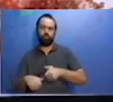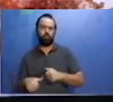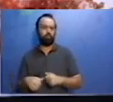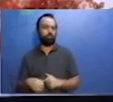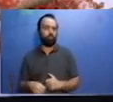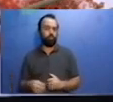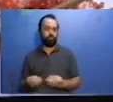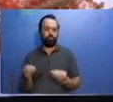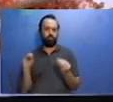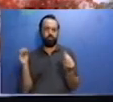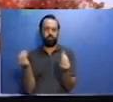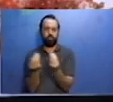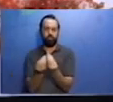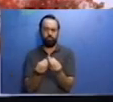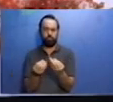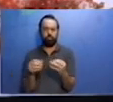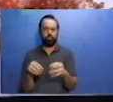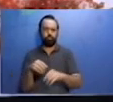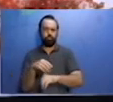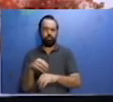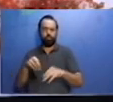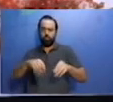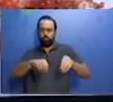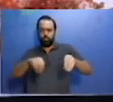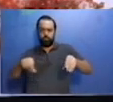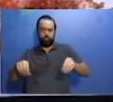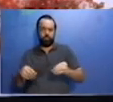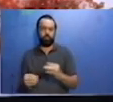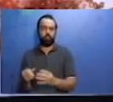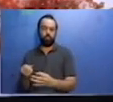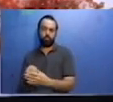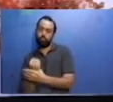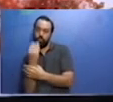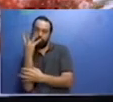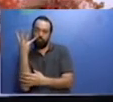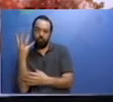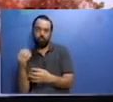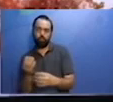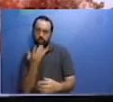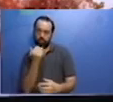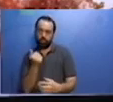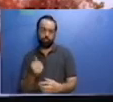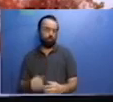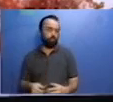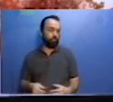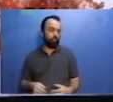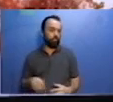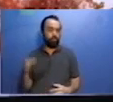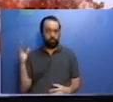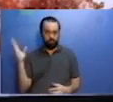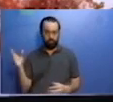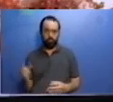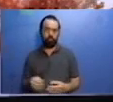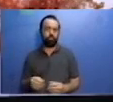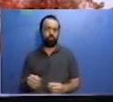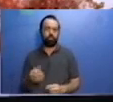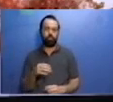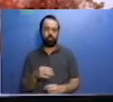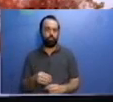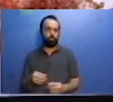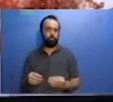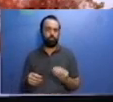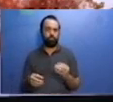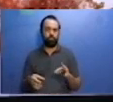plantas, posteriormente, vão utilizar como fonte de nutriente para se desenvolverem. Aqui alguns fungos decompondo alimentos,